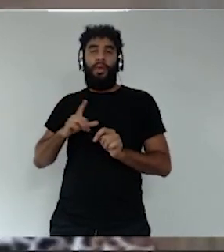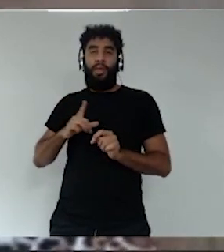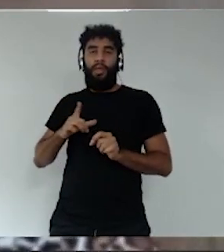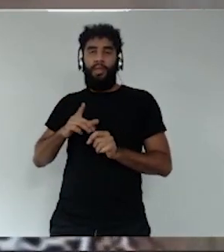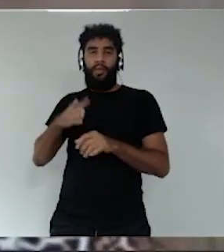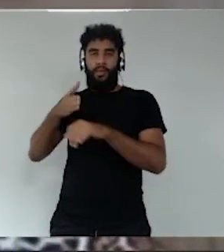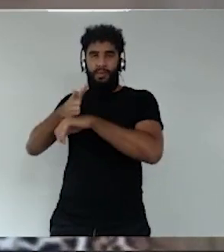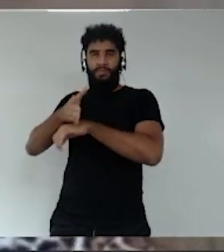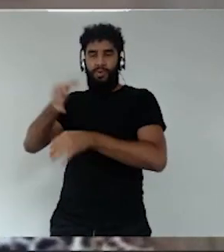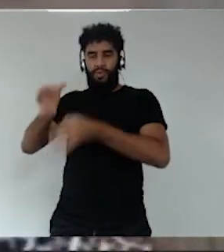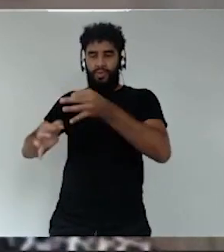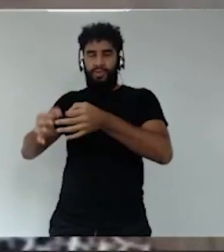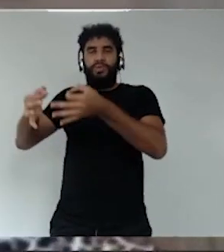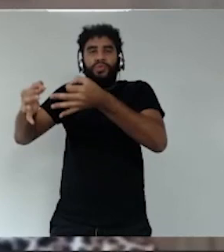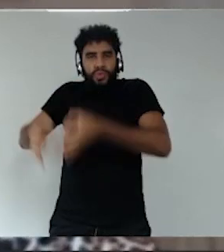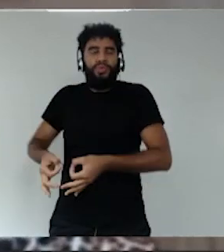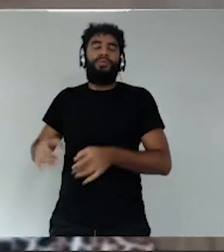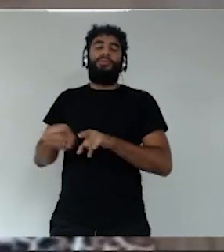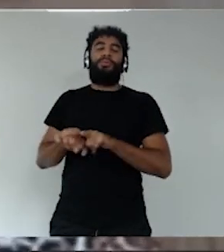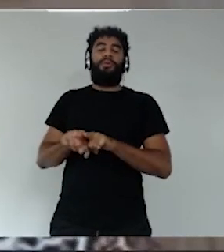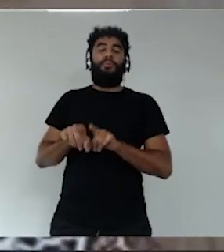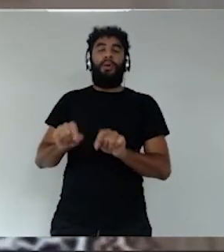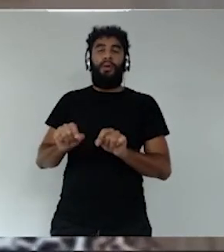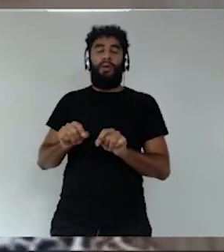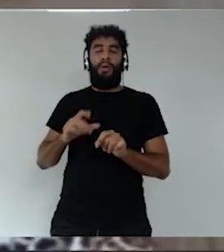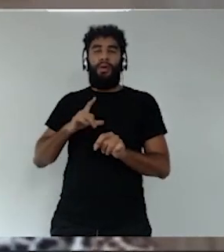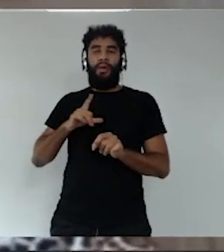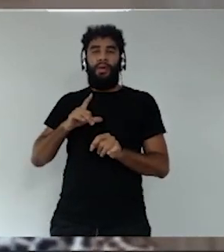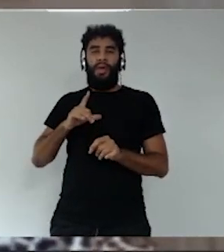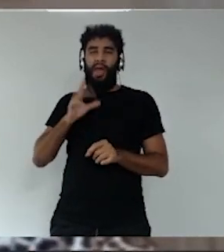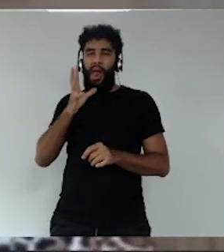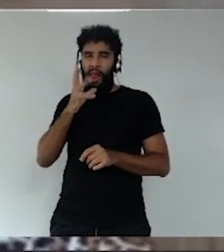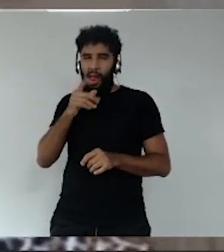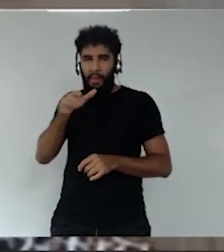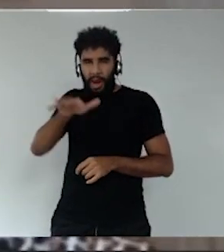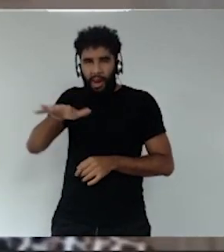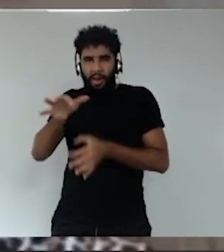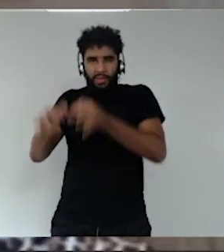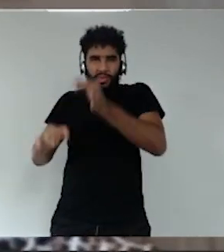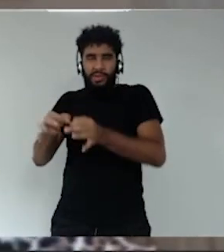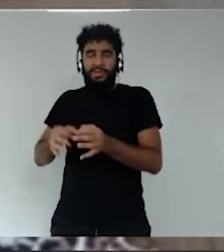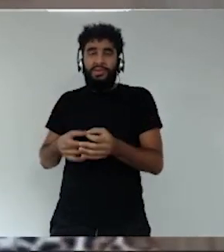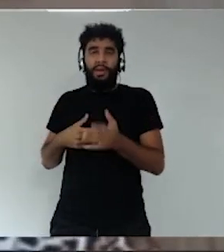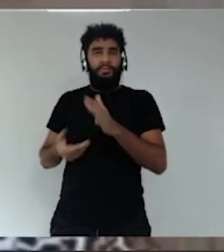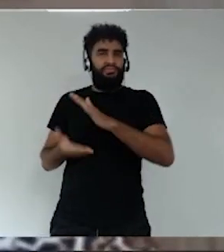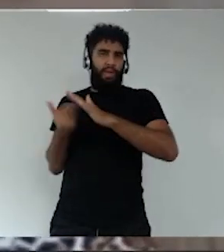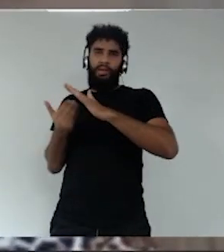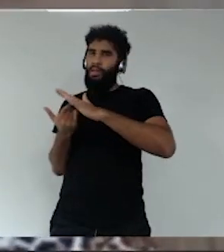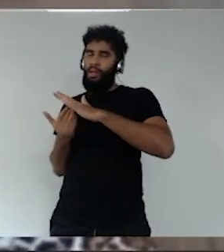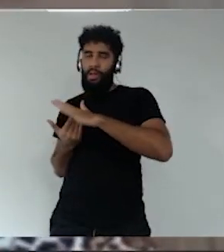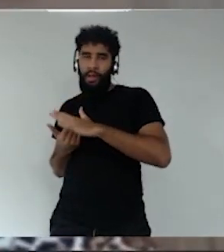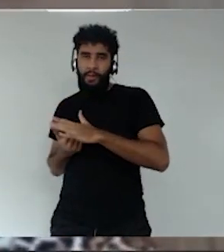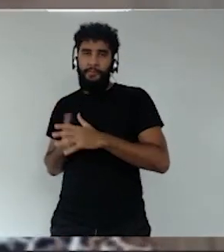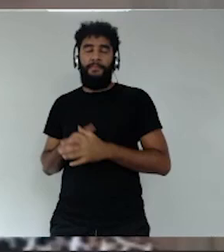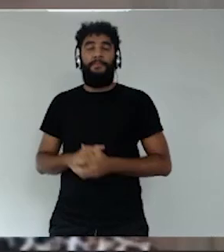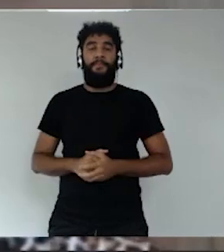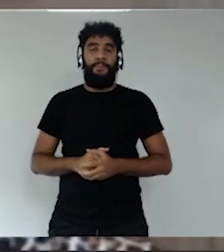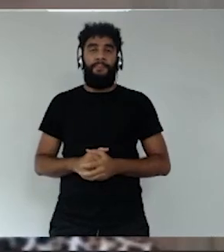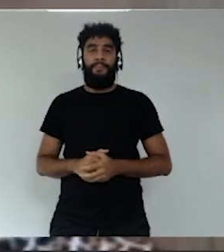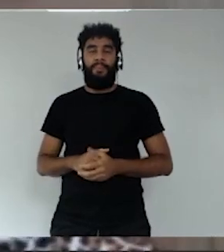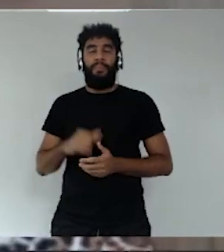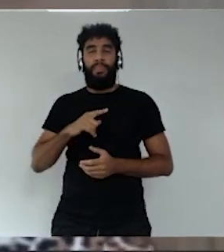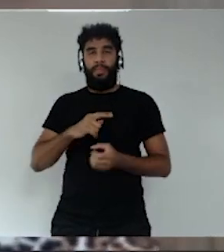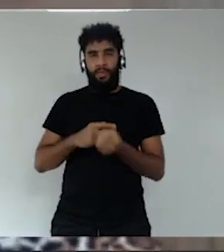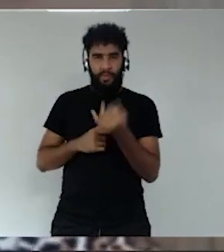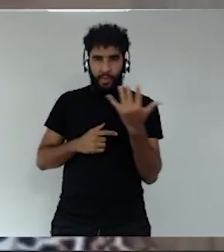a desjudicialização ou a acabar com a morosidade do judiciário, apesar de que o uso desses métodos consensuais, ele